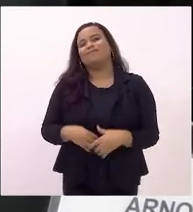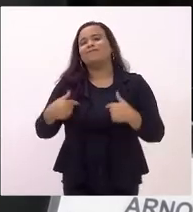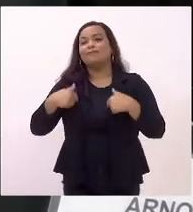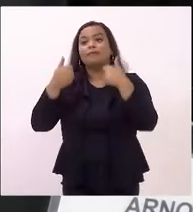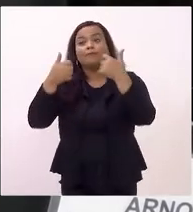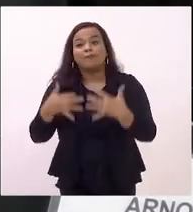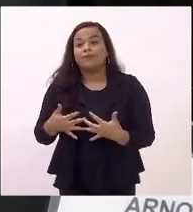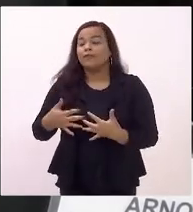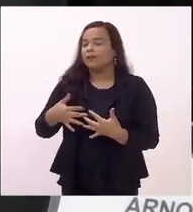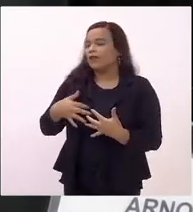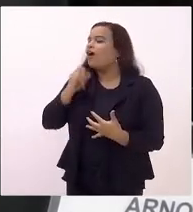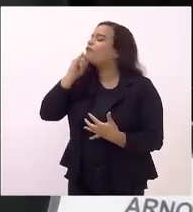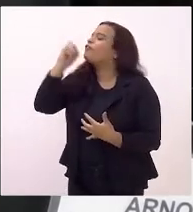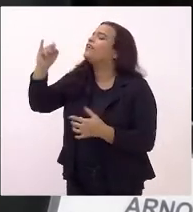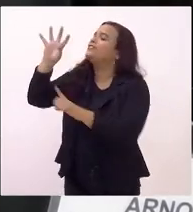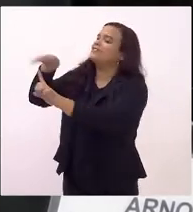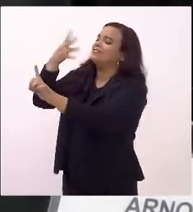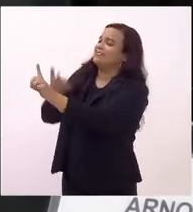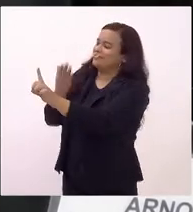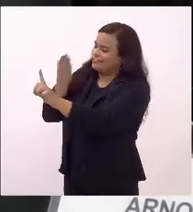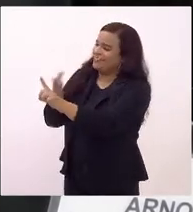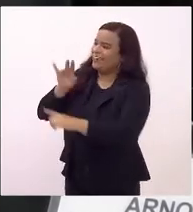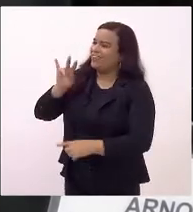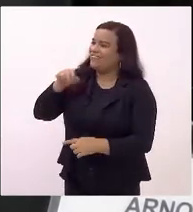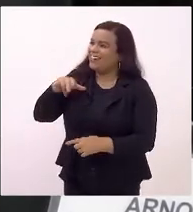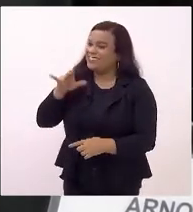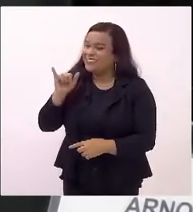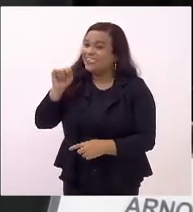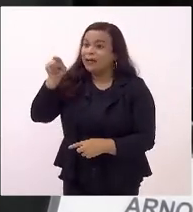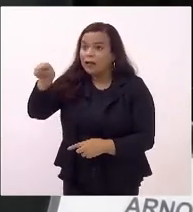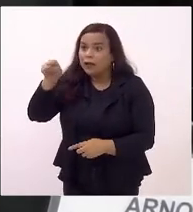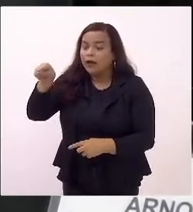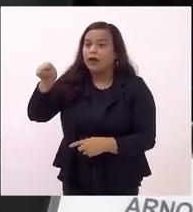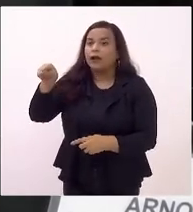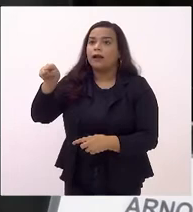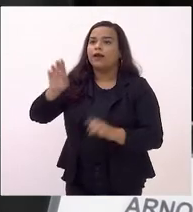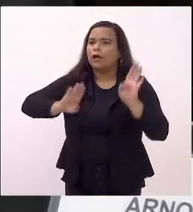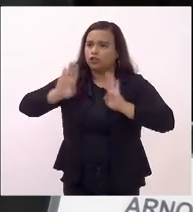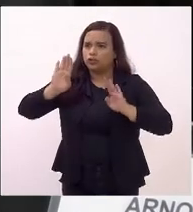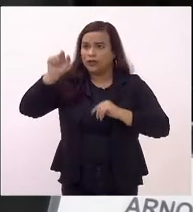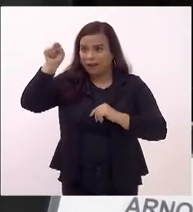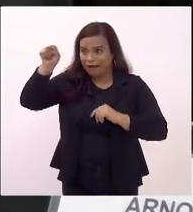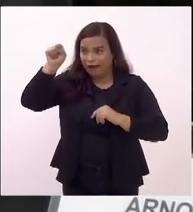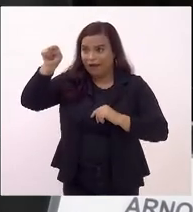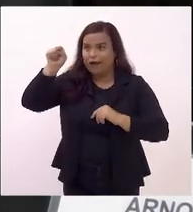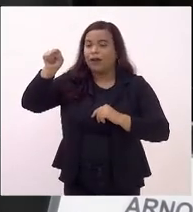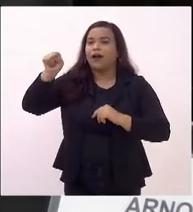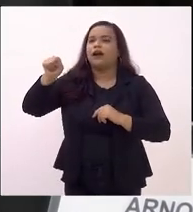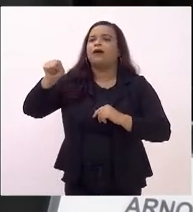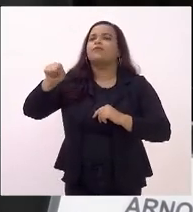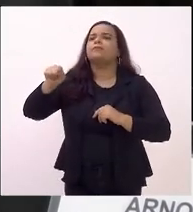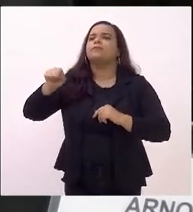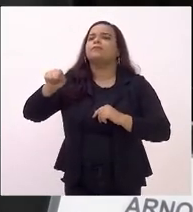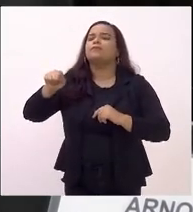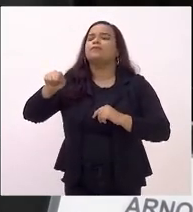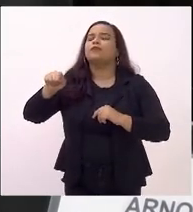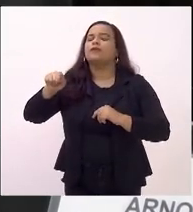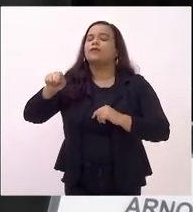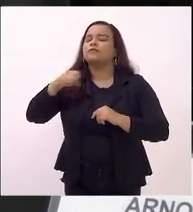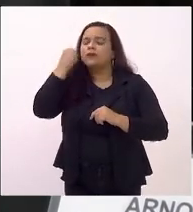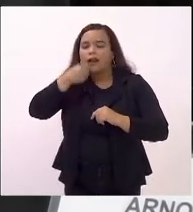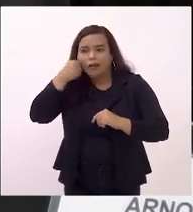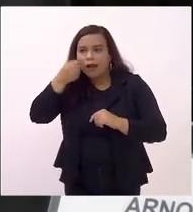que ser candidato ao Senado, eu repito aqui as palavras da nossa querida